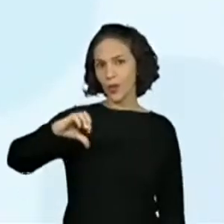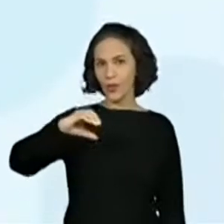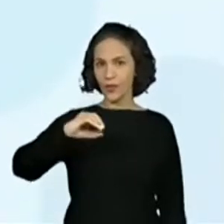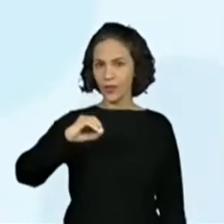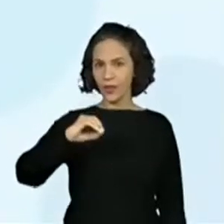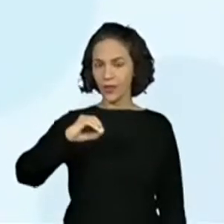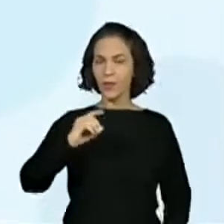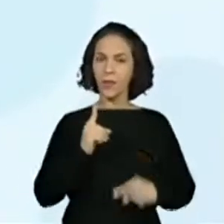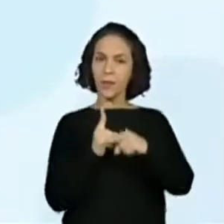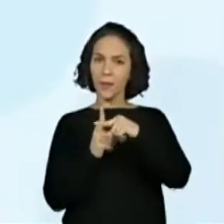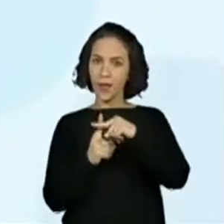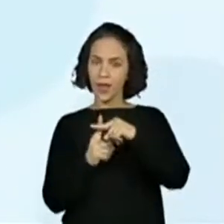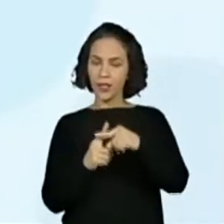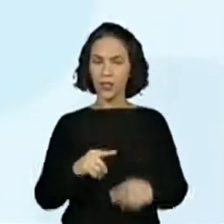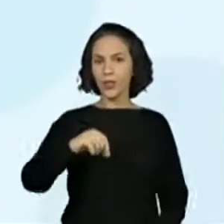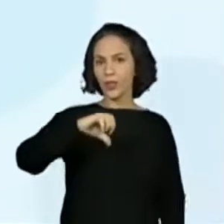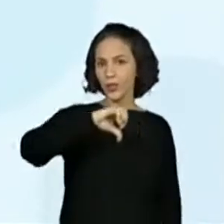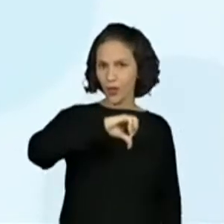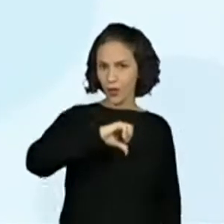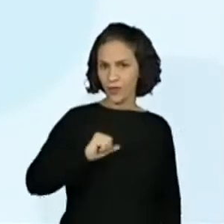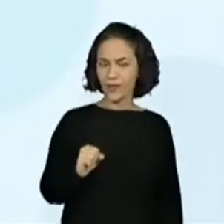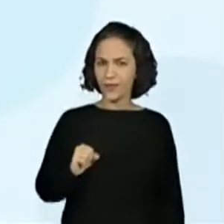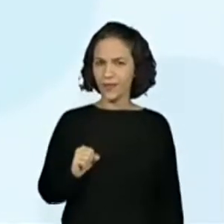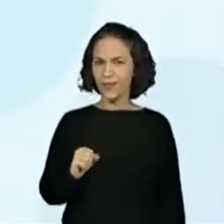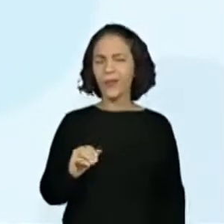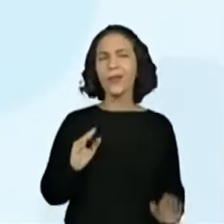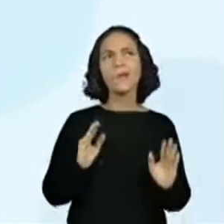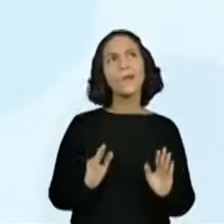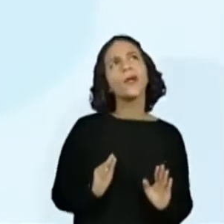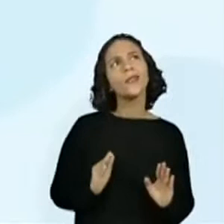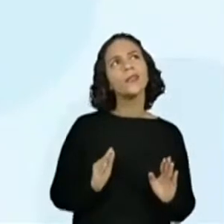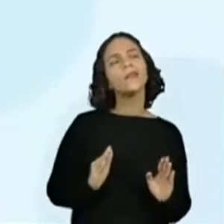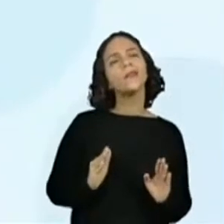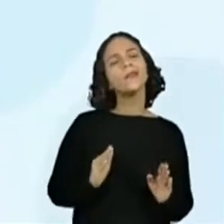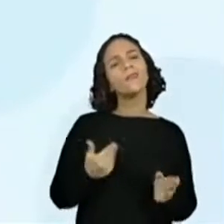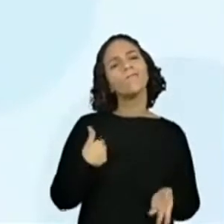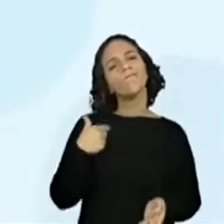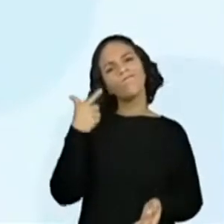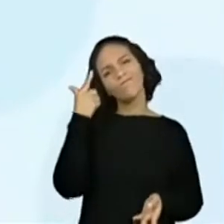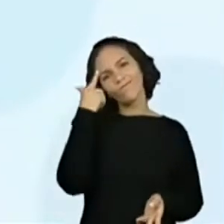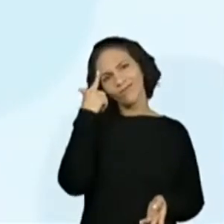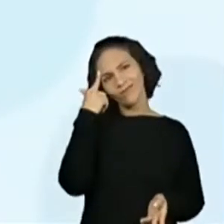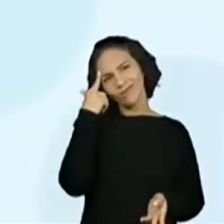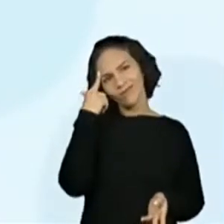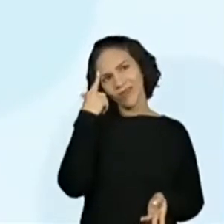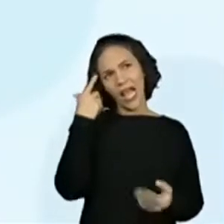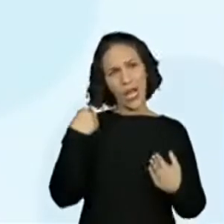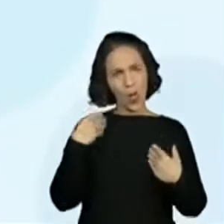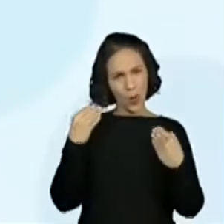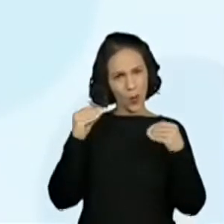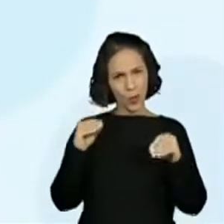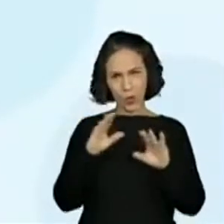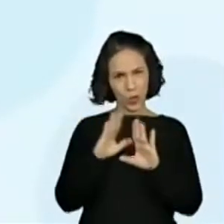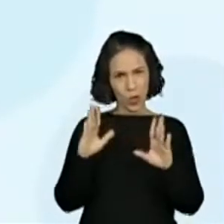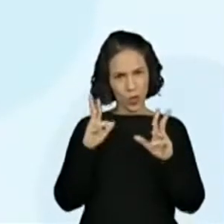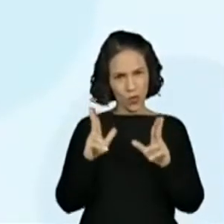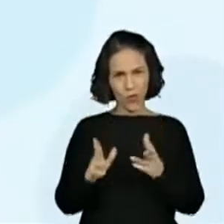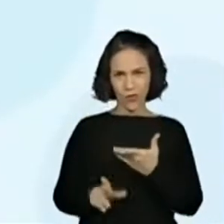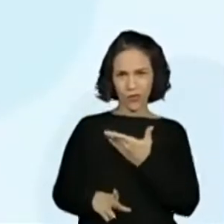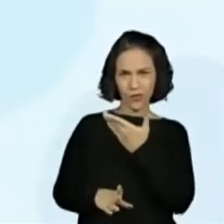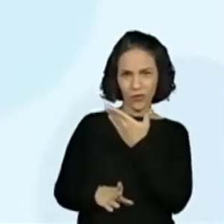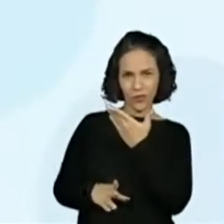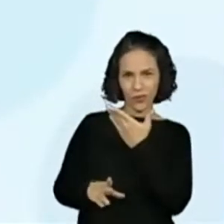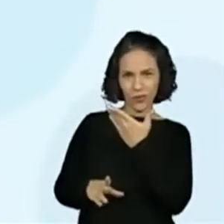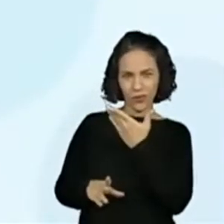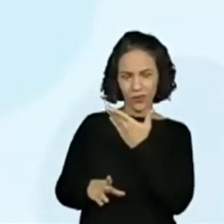90 mais 9. Mas, professora Joyce... Será que eu vou registrar exatamente da forma que está